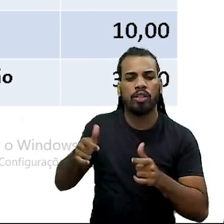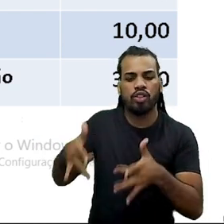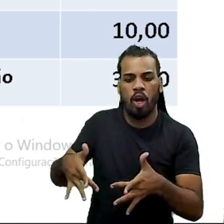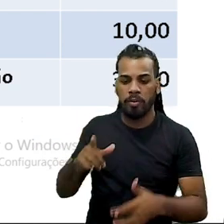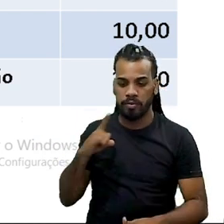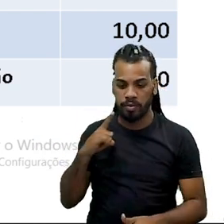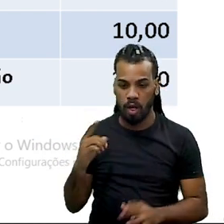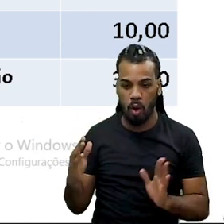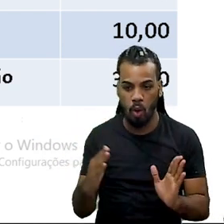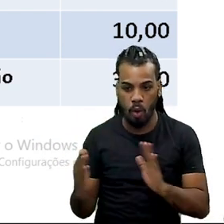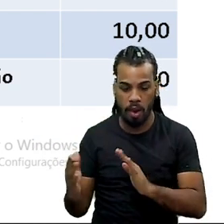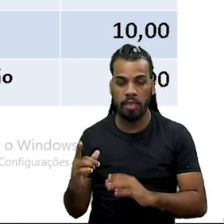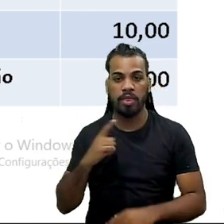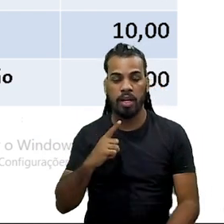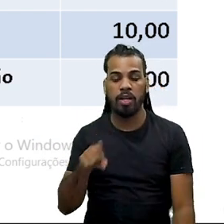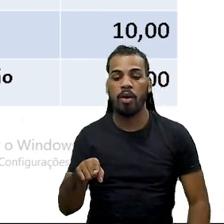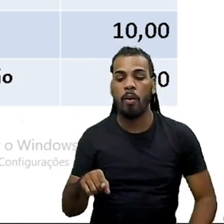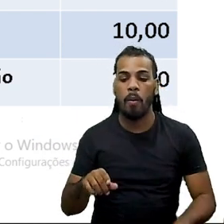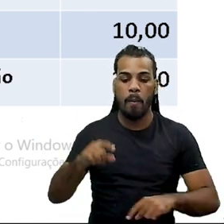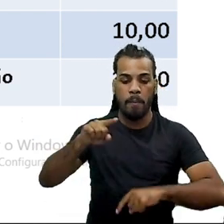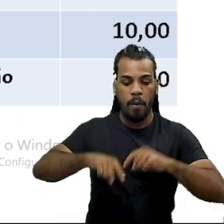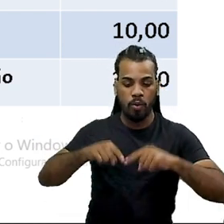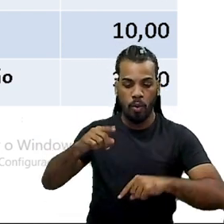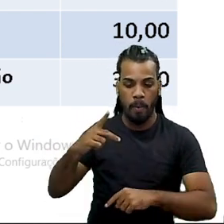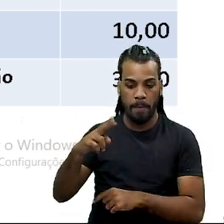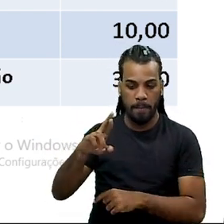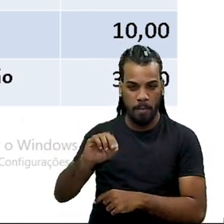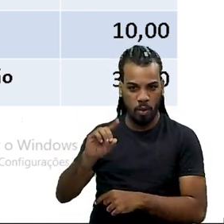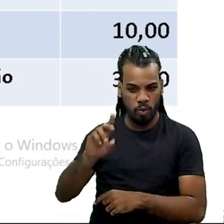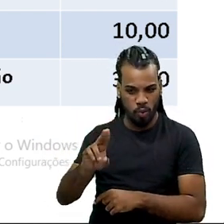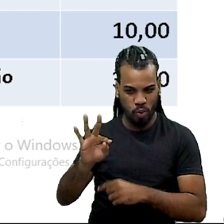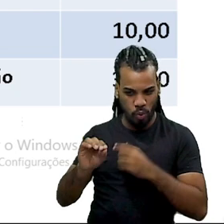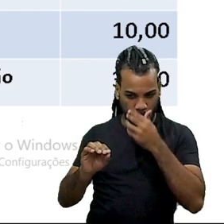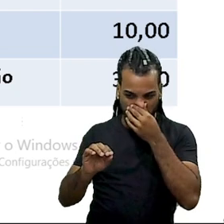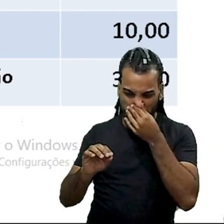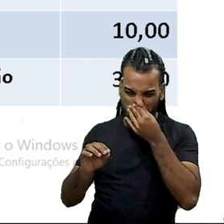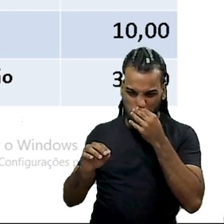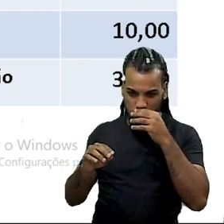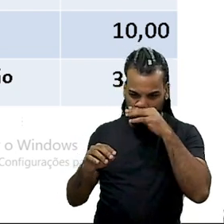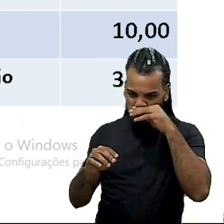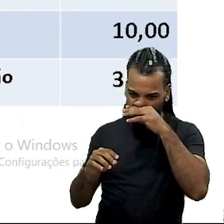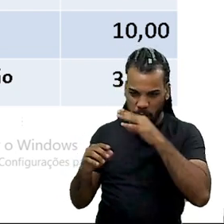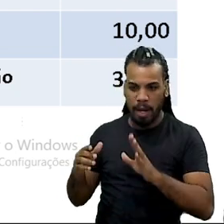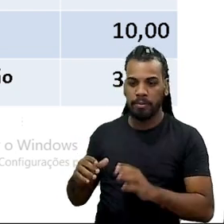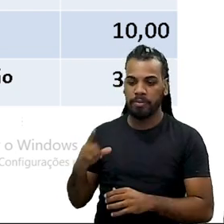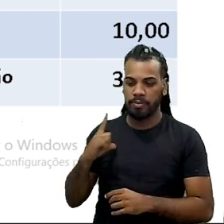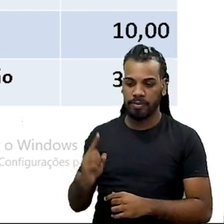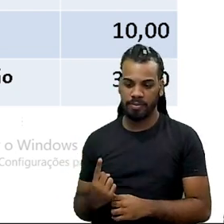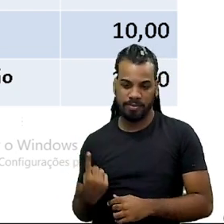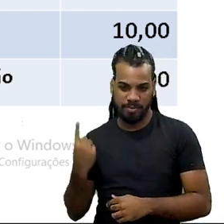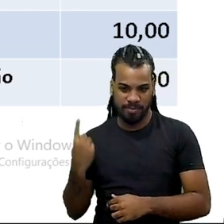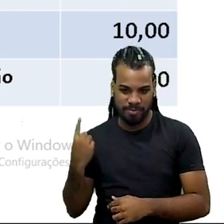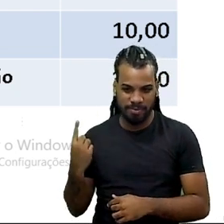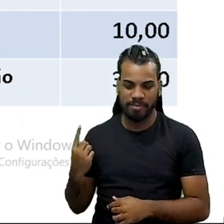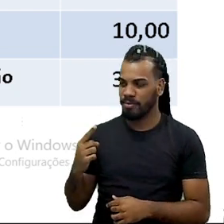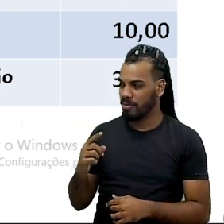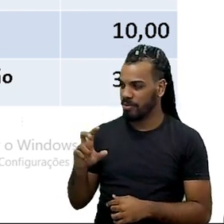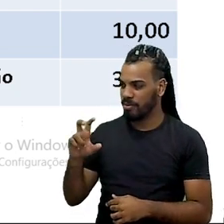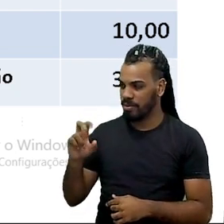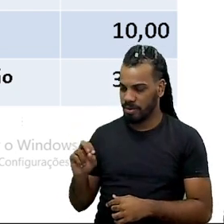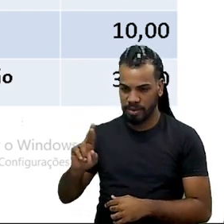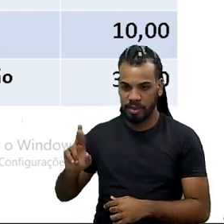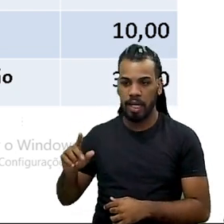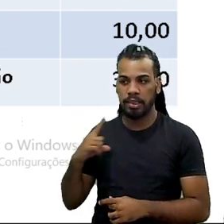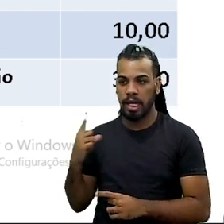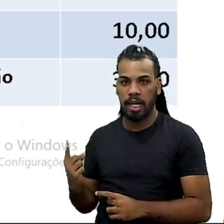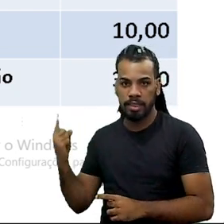quadro, nós temos aqui um produto A, um preço de venda que foi determinado por R$50. De repente, esse produto